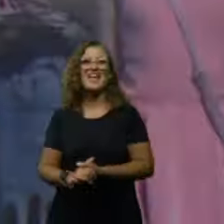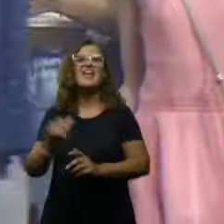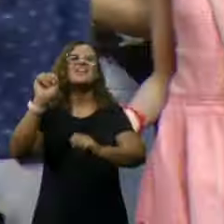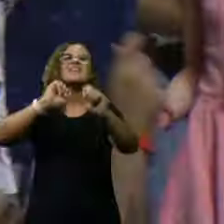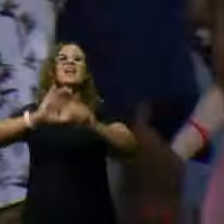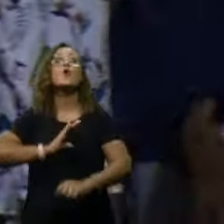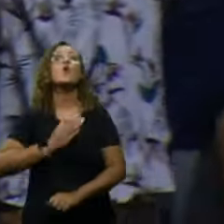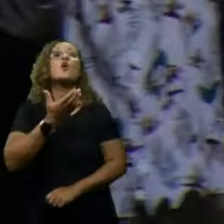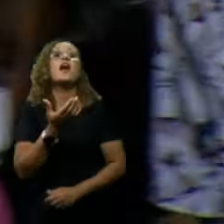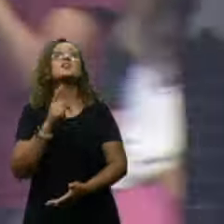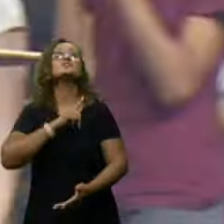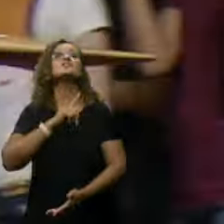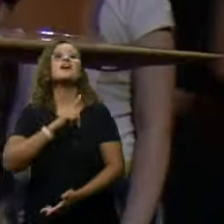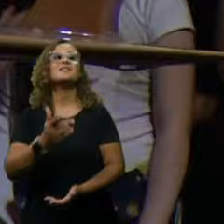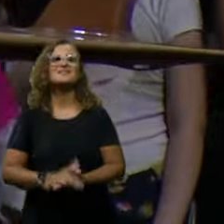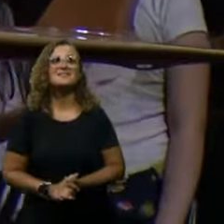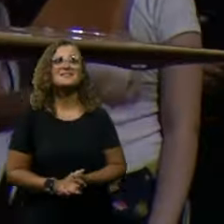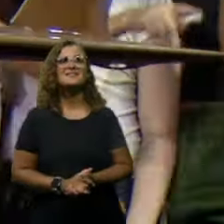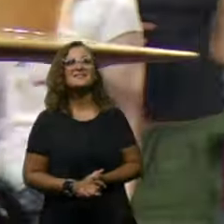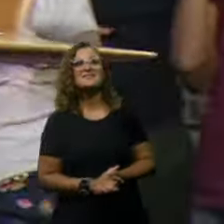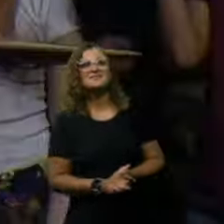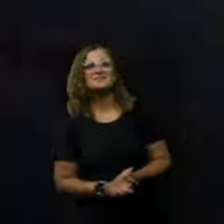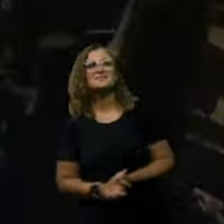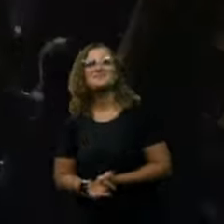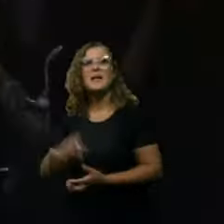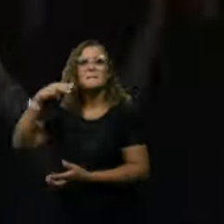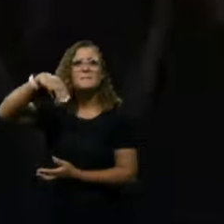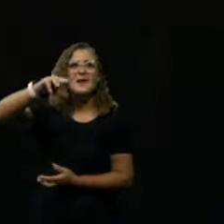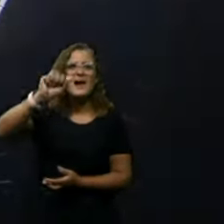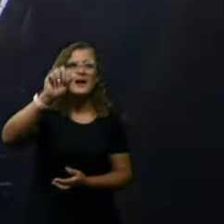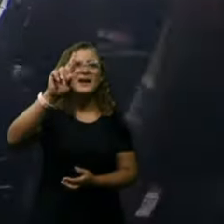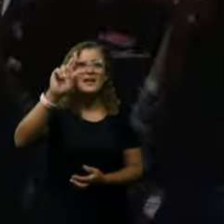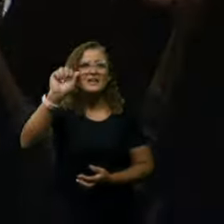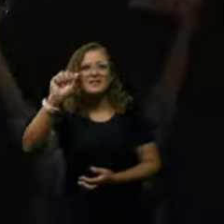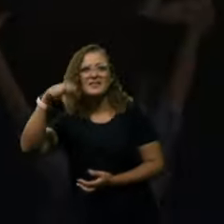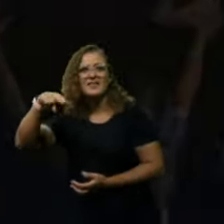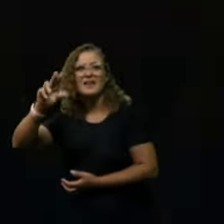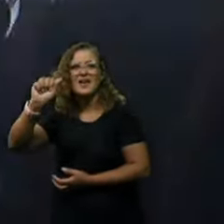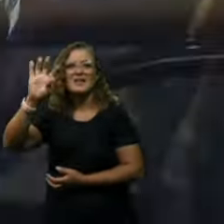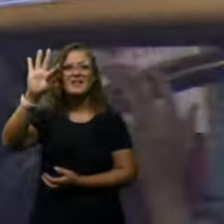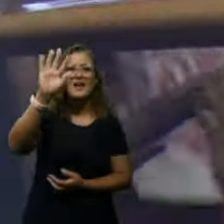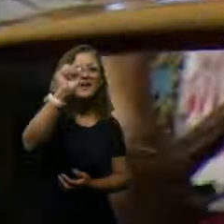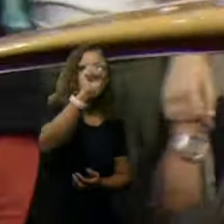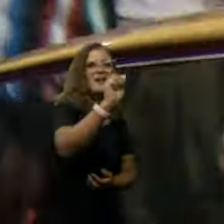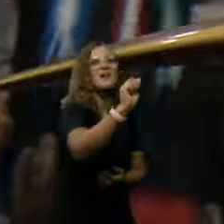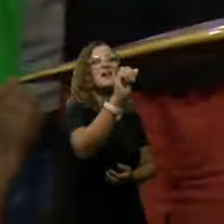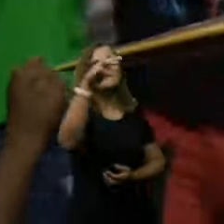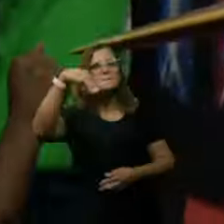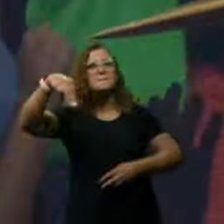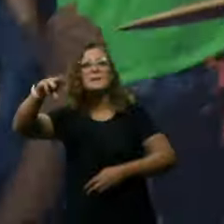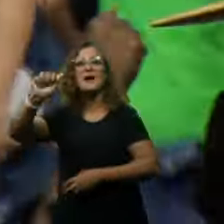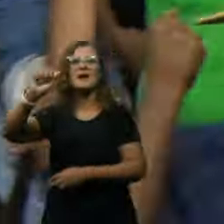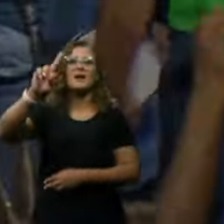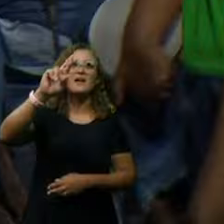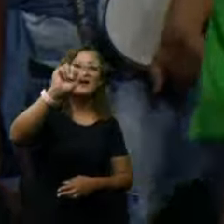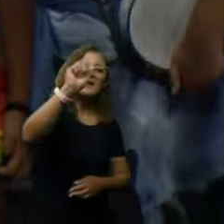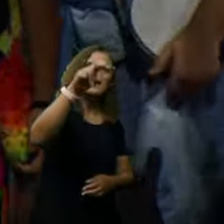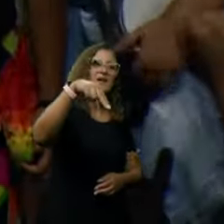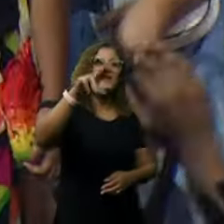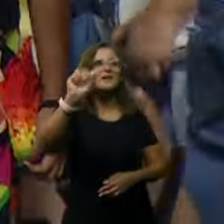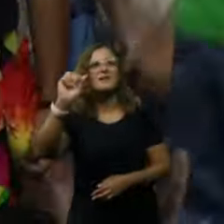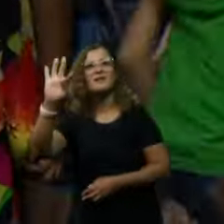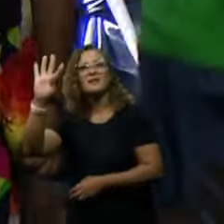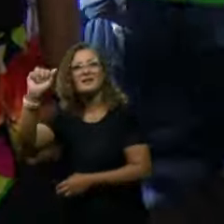oi fala dá para nada bananada bananada bananada bananada